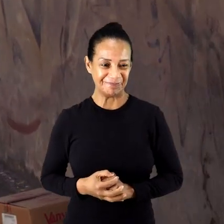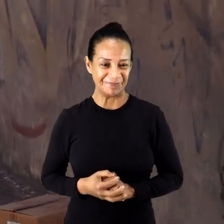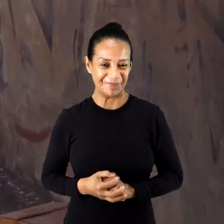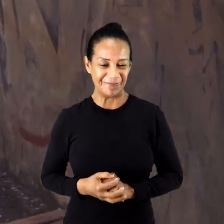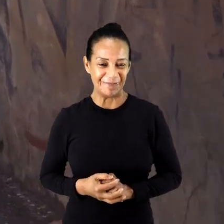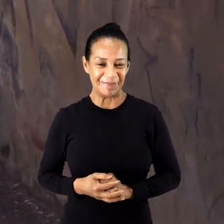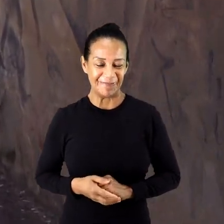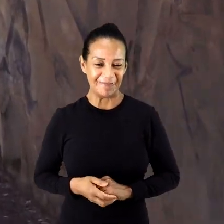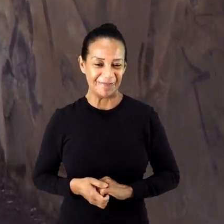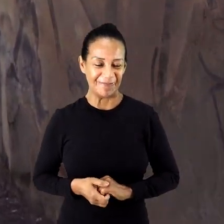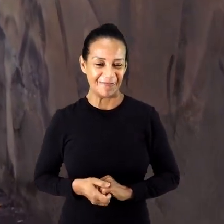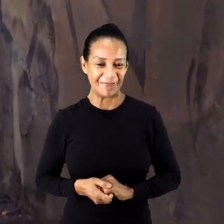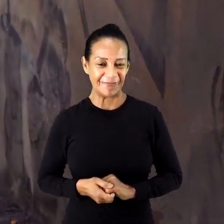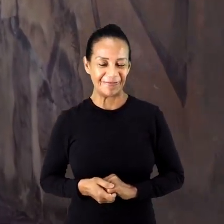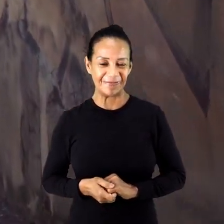Homem caminhando em beco.